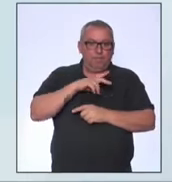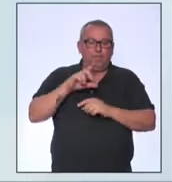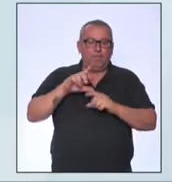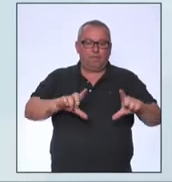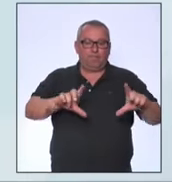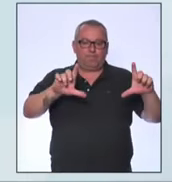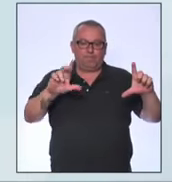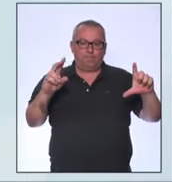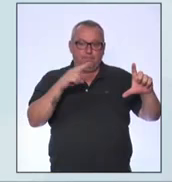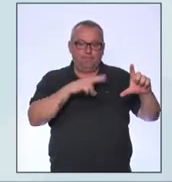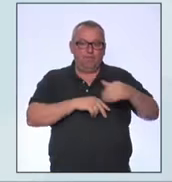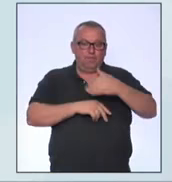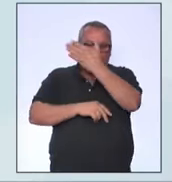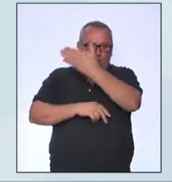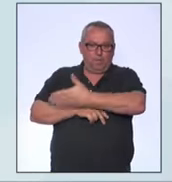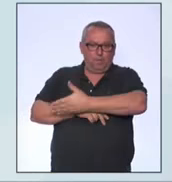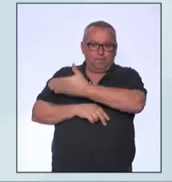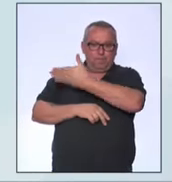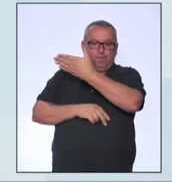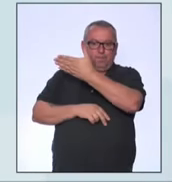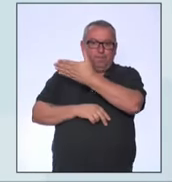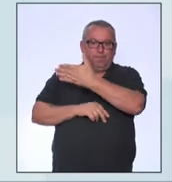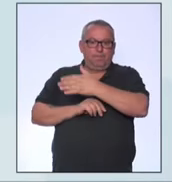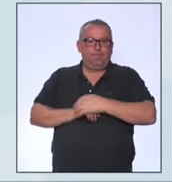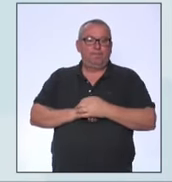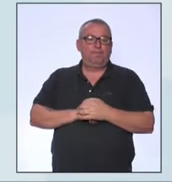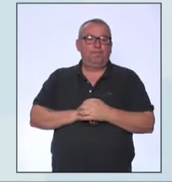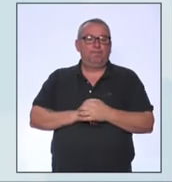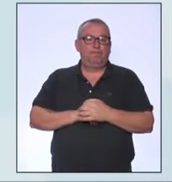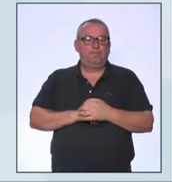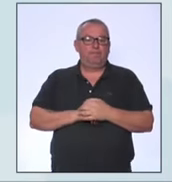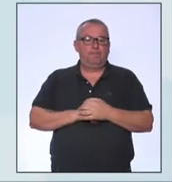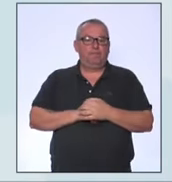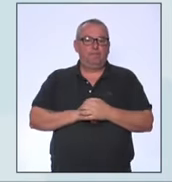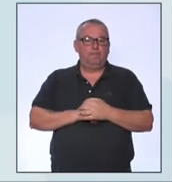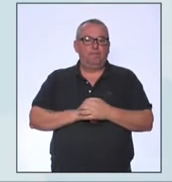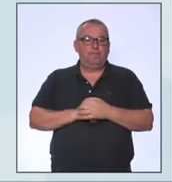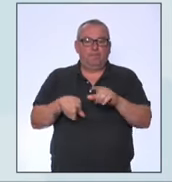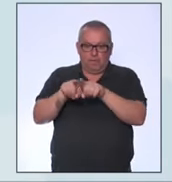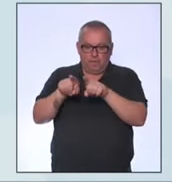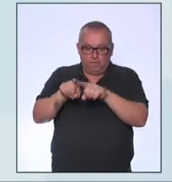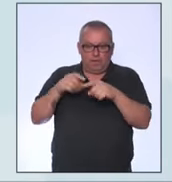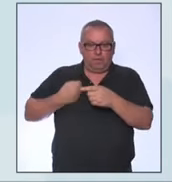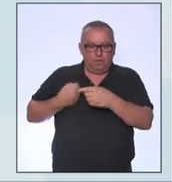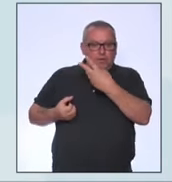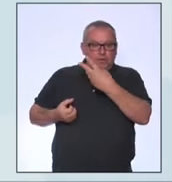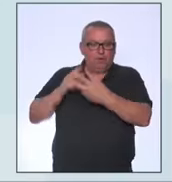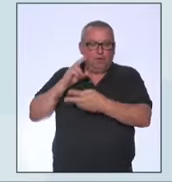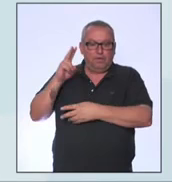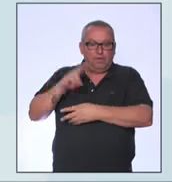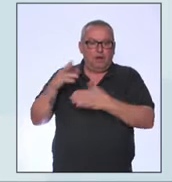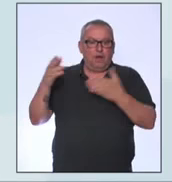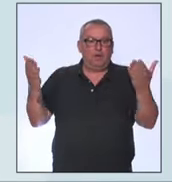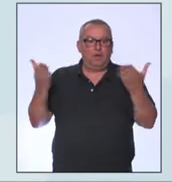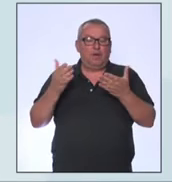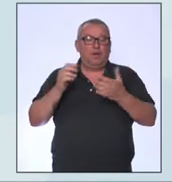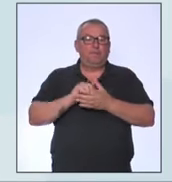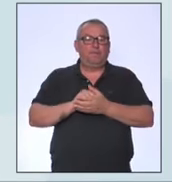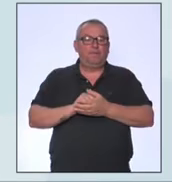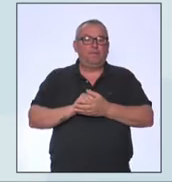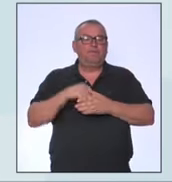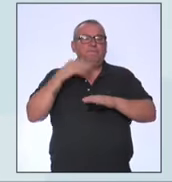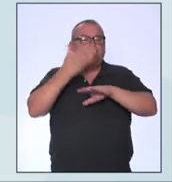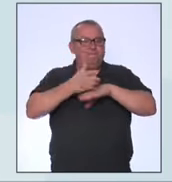de vocês, 0, 1, 4, 9, 16 e assim vai. Da 2 também está lá. Agora, pessoal, uma atividade